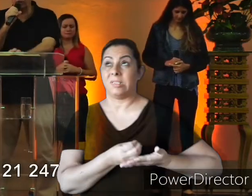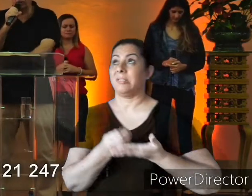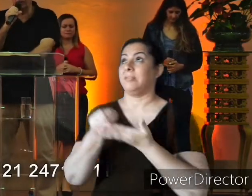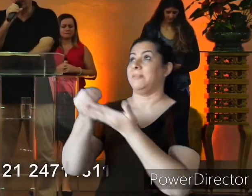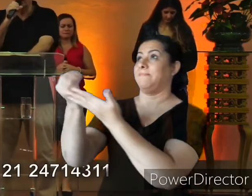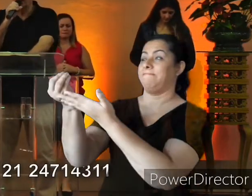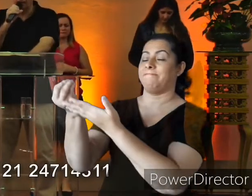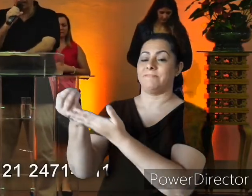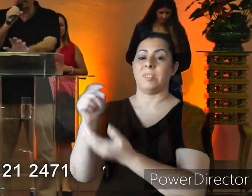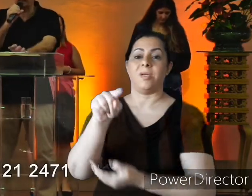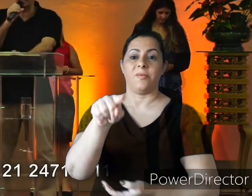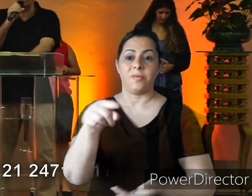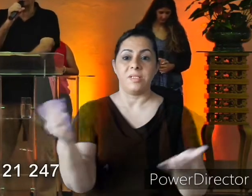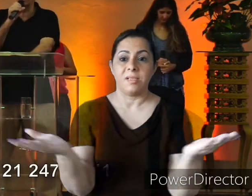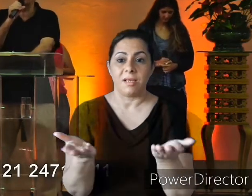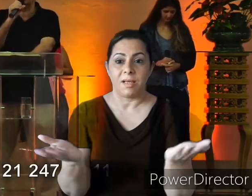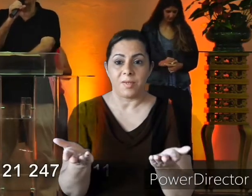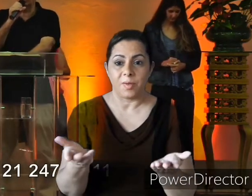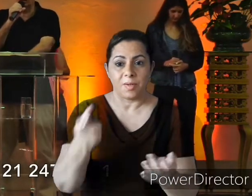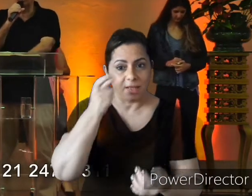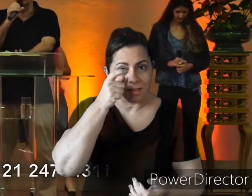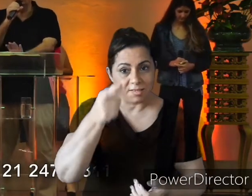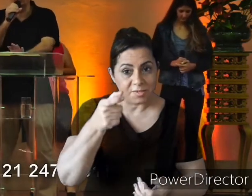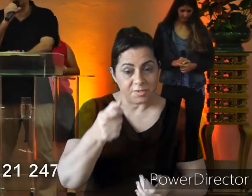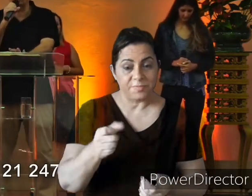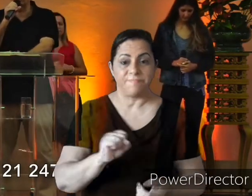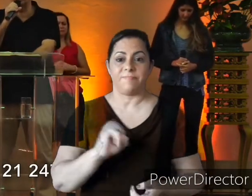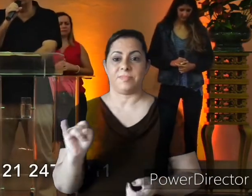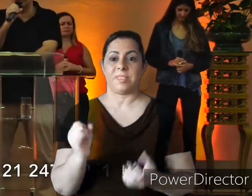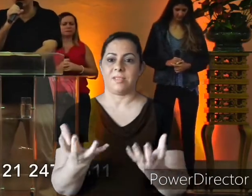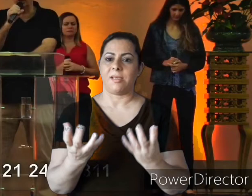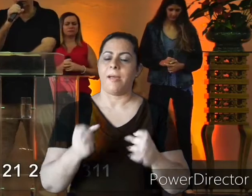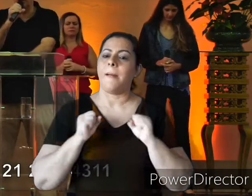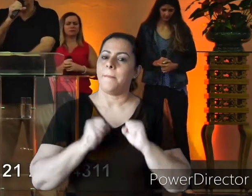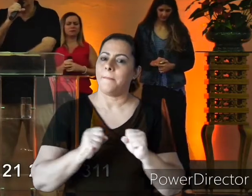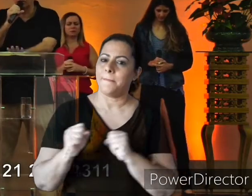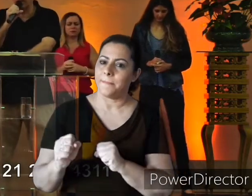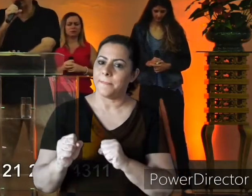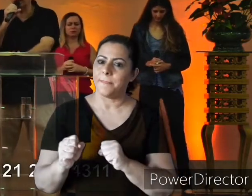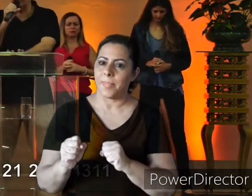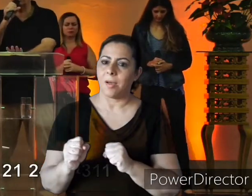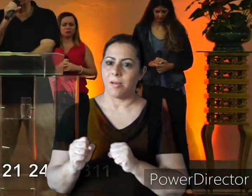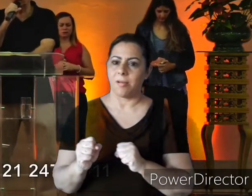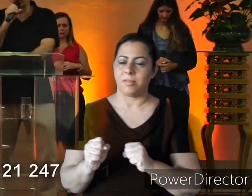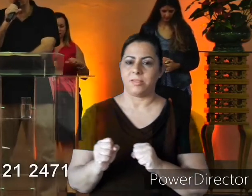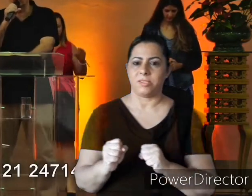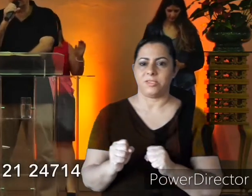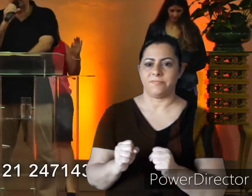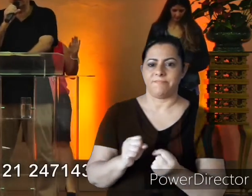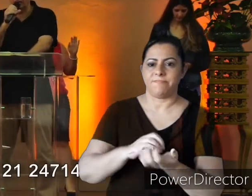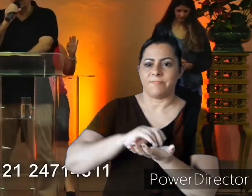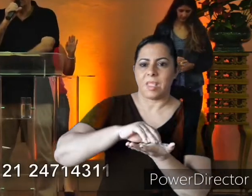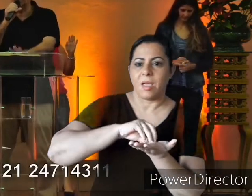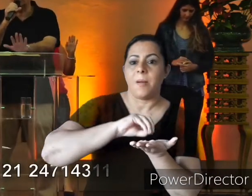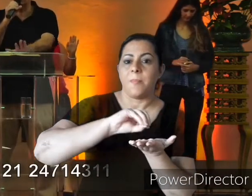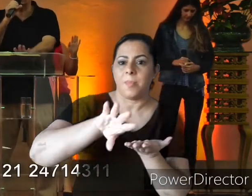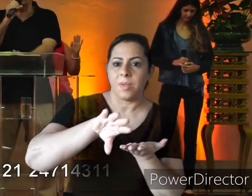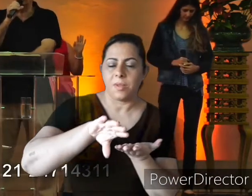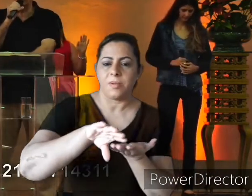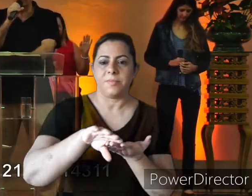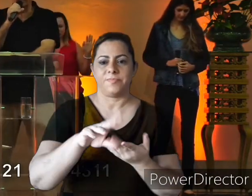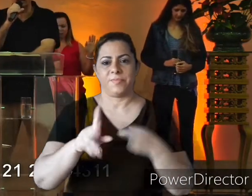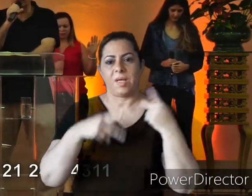do vídeo. Manda mensagem agora para nós. Diga, eu estou aceitando a Cristo. Eu quero receber Cristo no meu coração. E